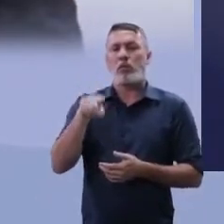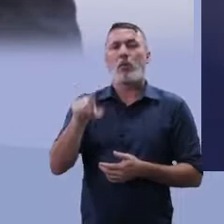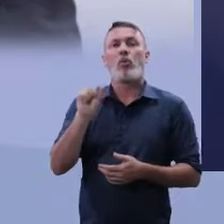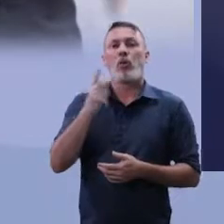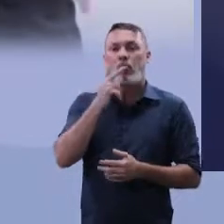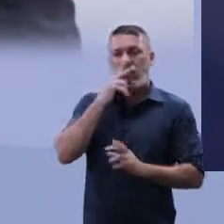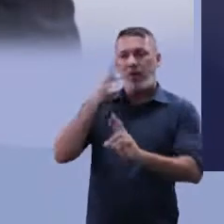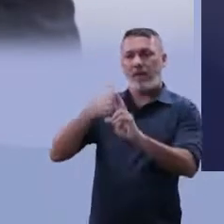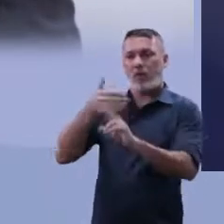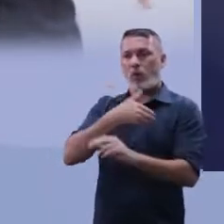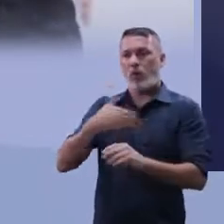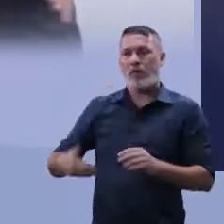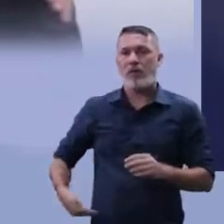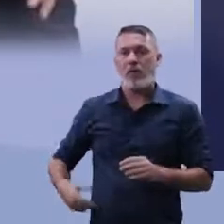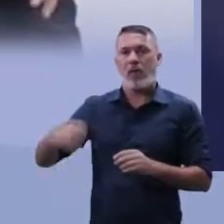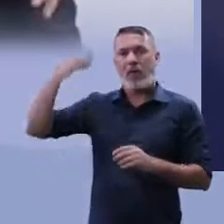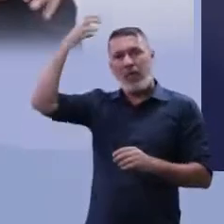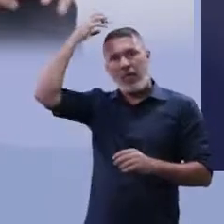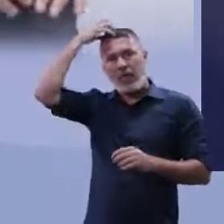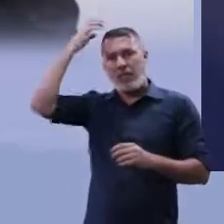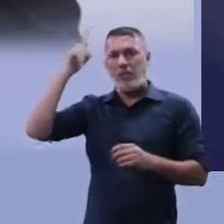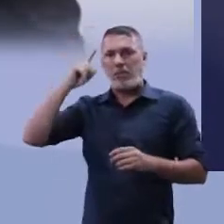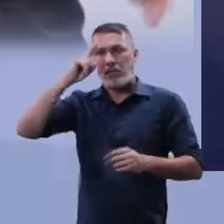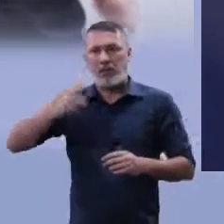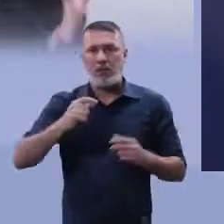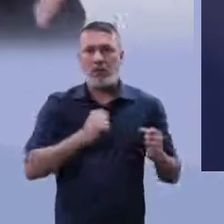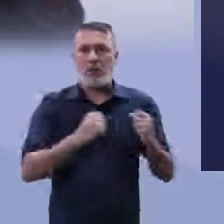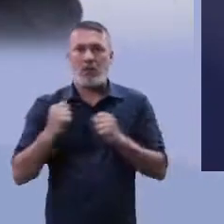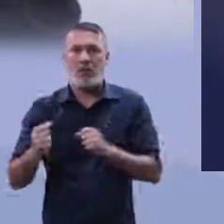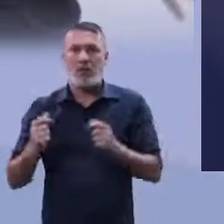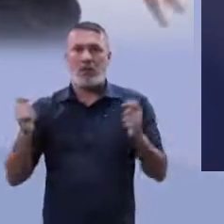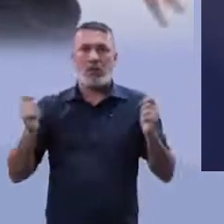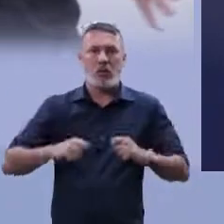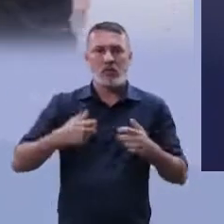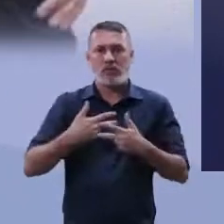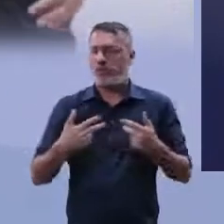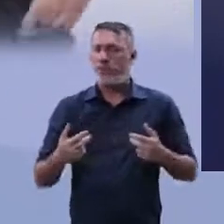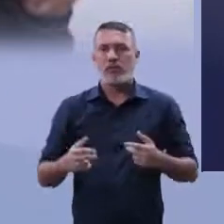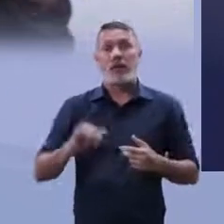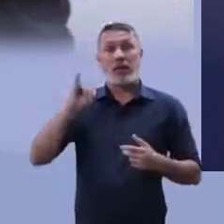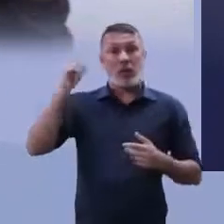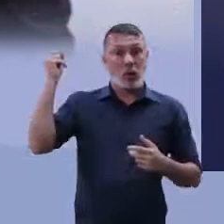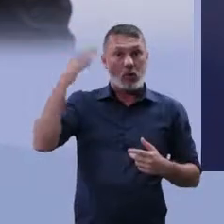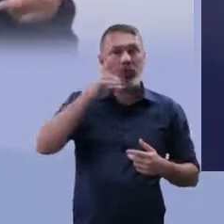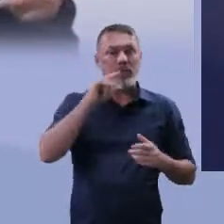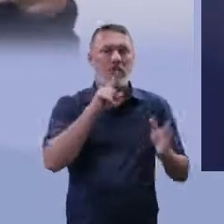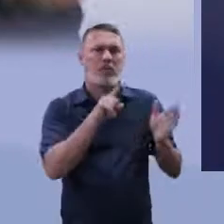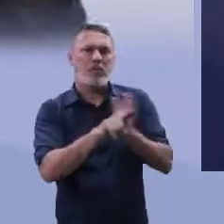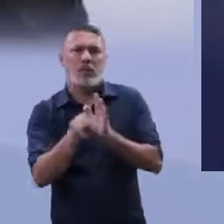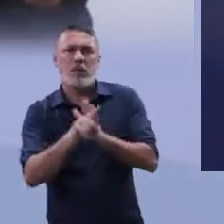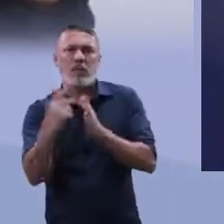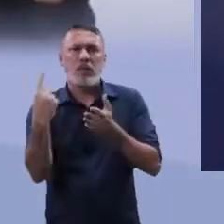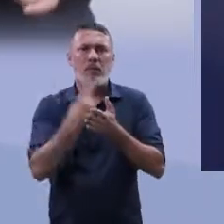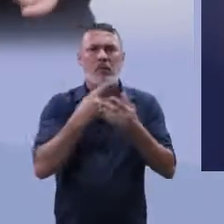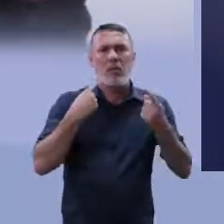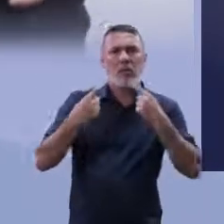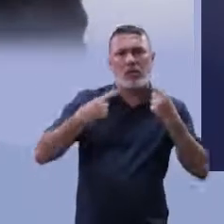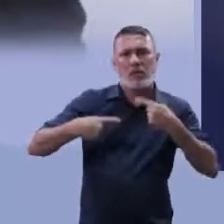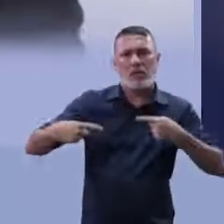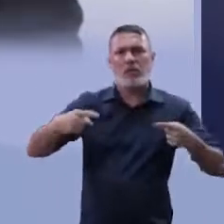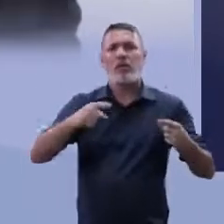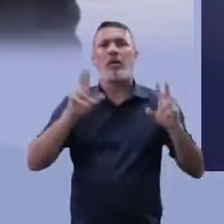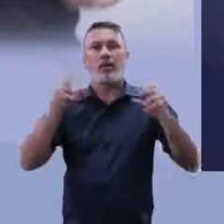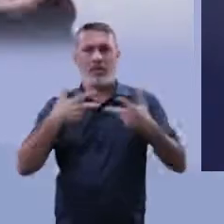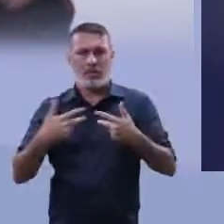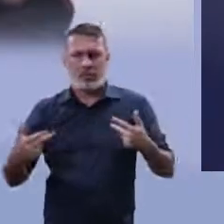figura do governante, do rei, do imperador, todos os poderes possíveis. Então, o iluminismo vai questionar profundamente isso aí.